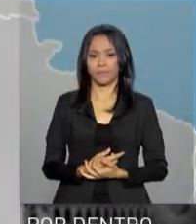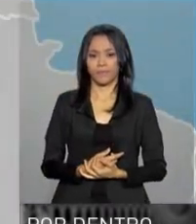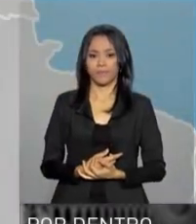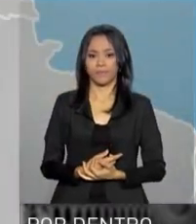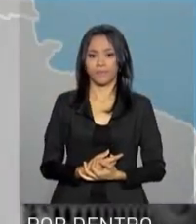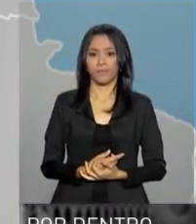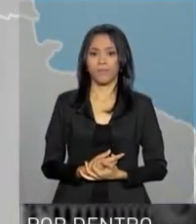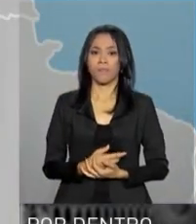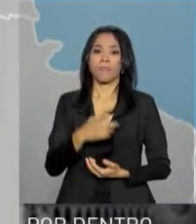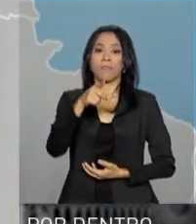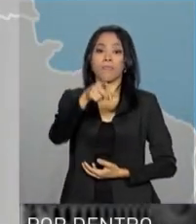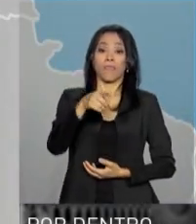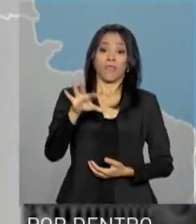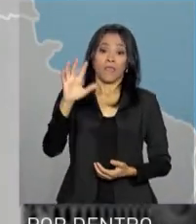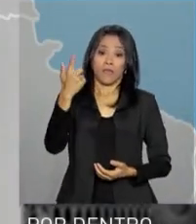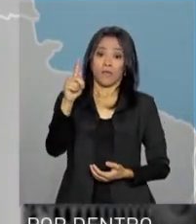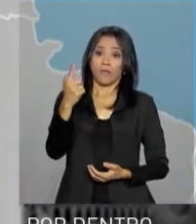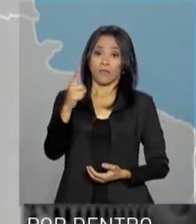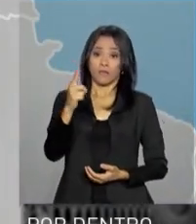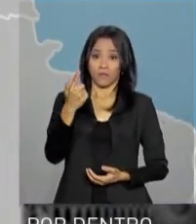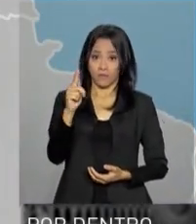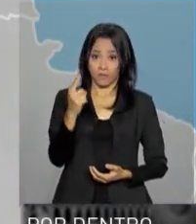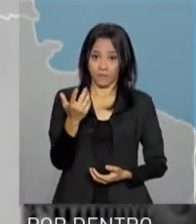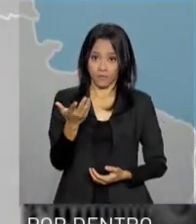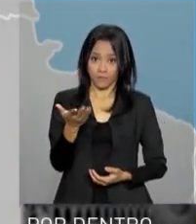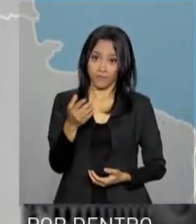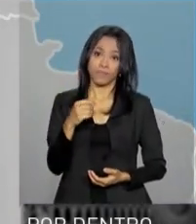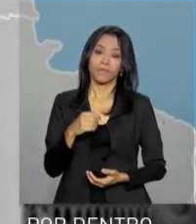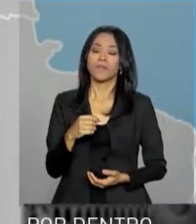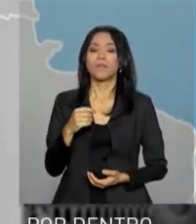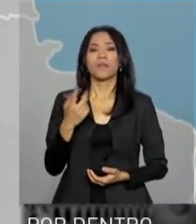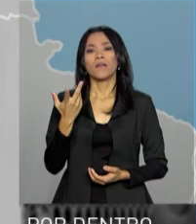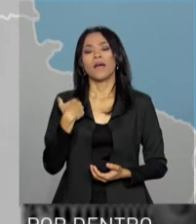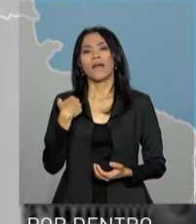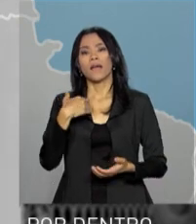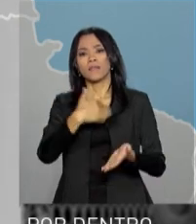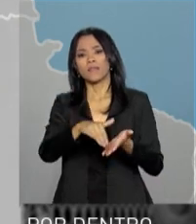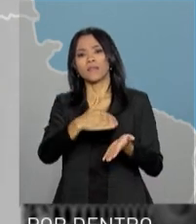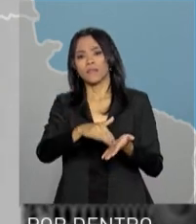o secretário nacional de políticas da igualdade racial